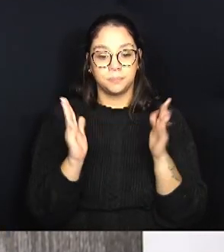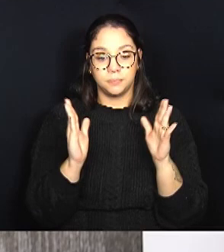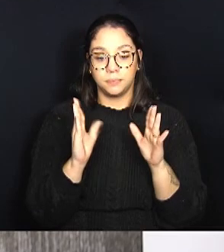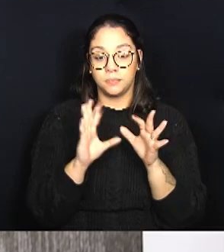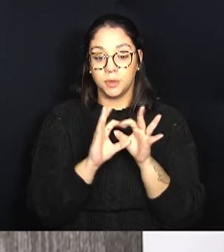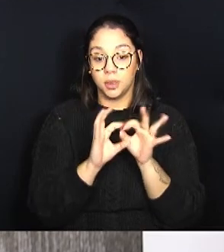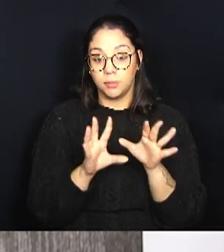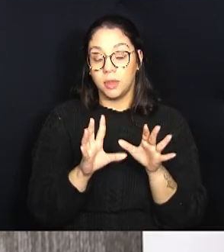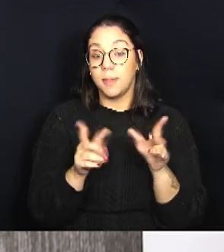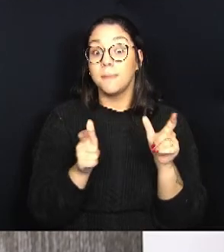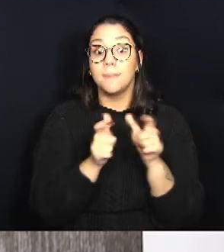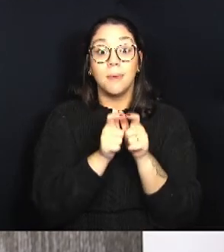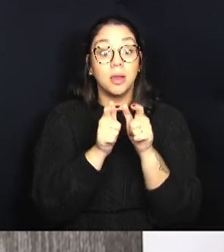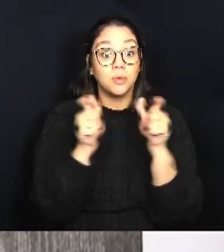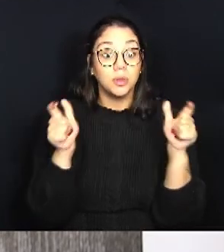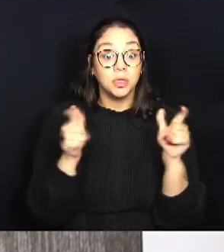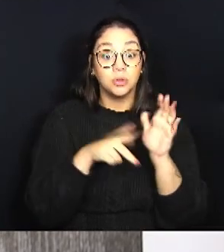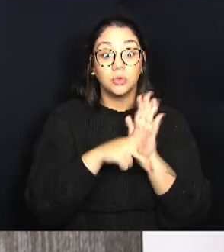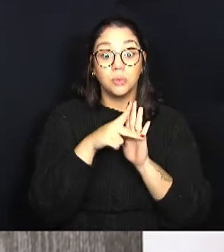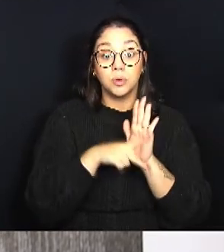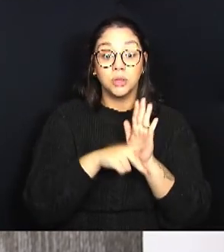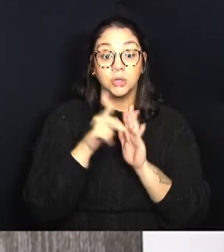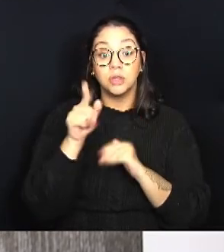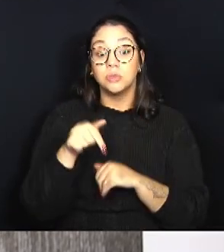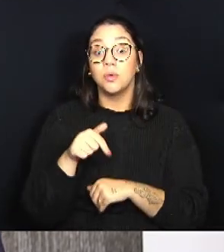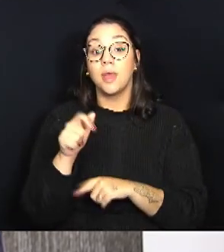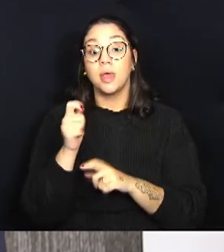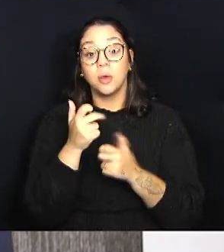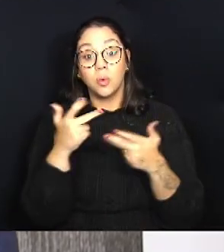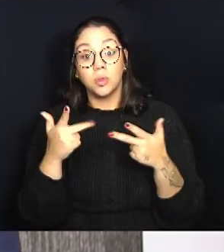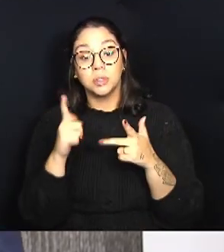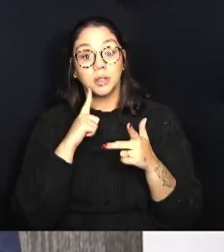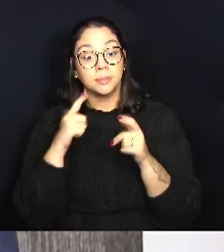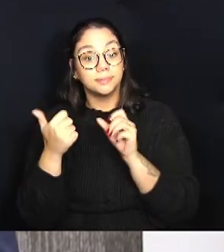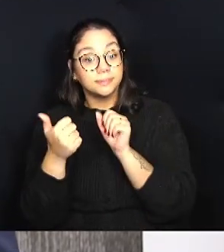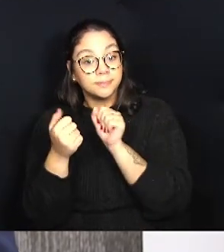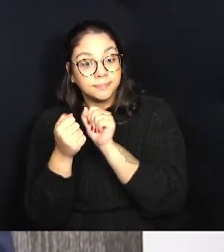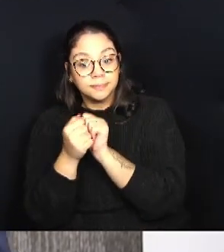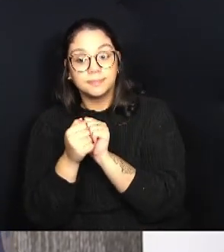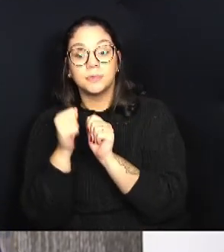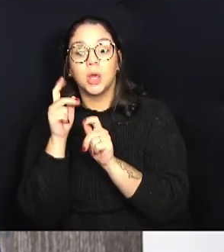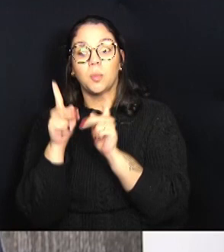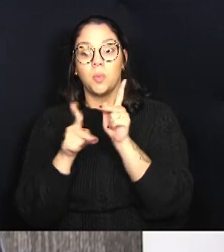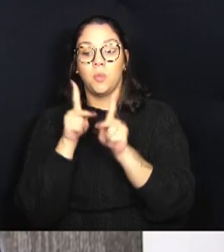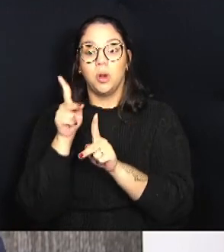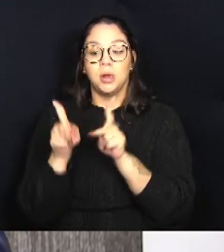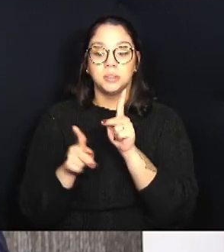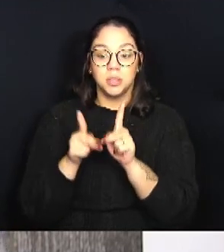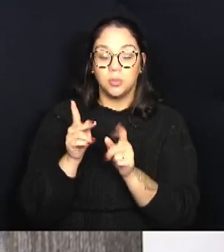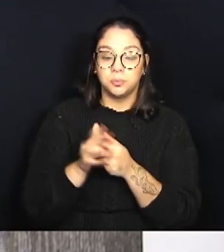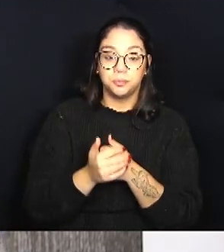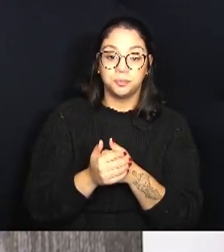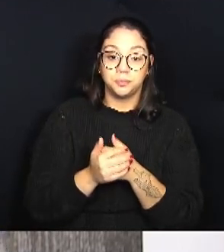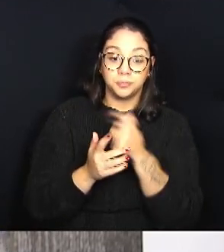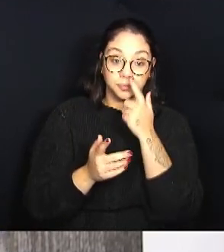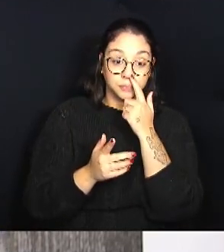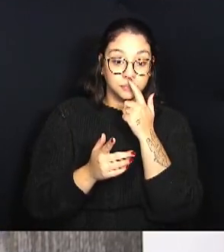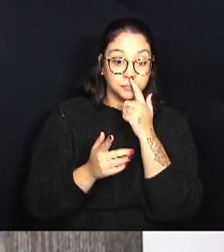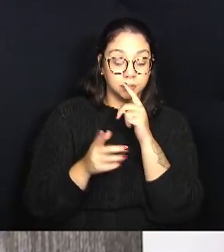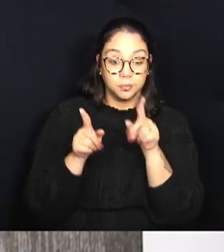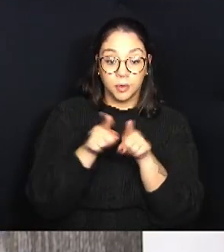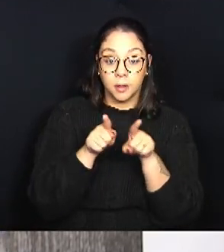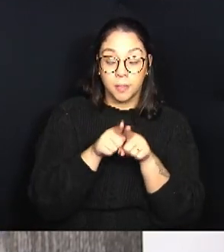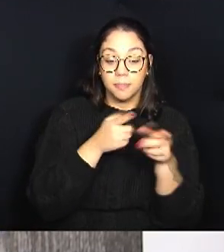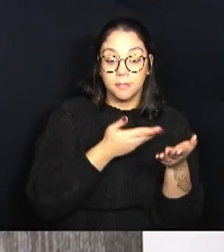falo que a grande maioria dos projetos veio justamente dessa proximidade que a gente tem com a população, dessa interação que